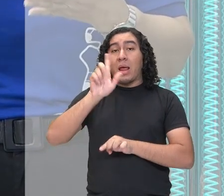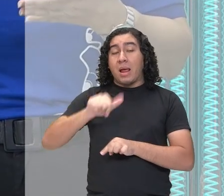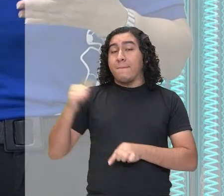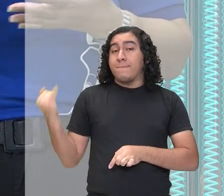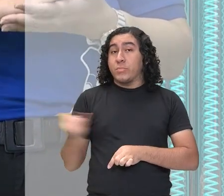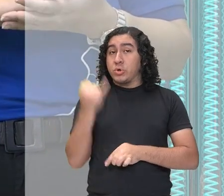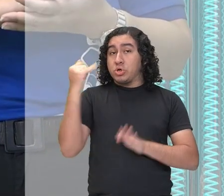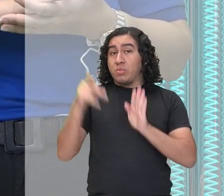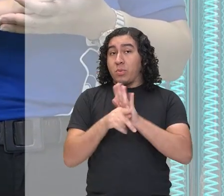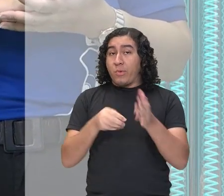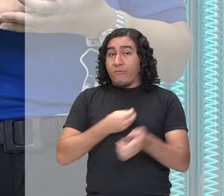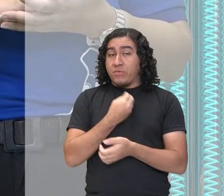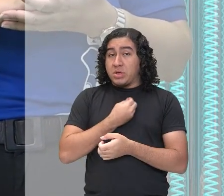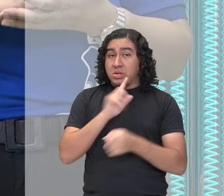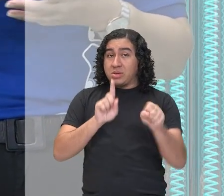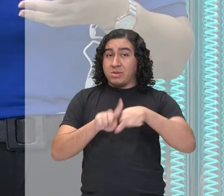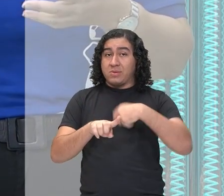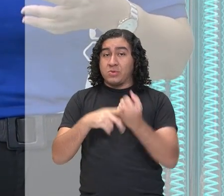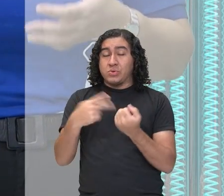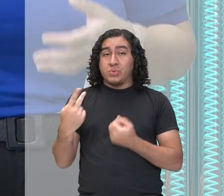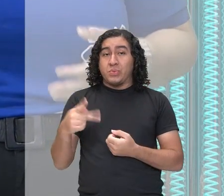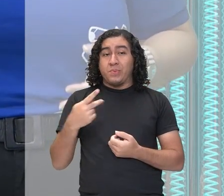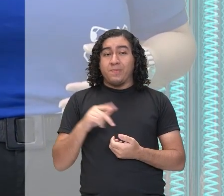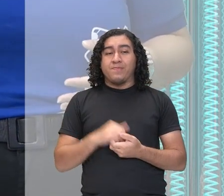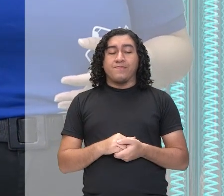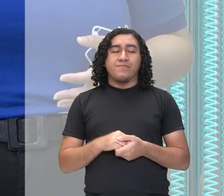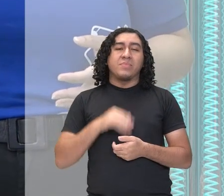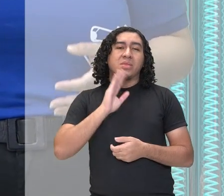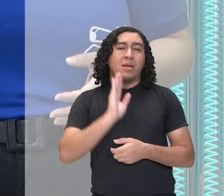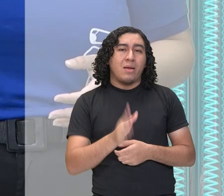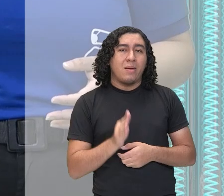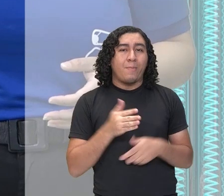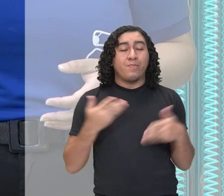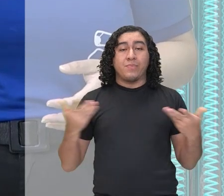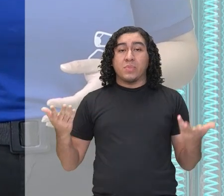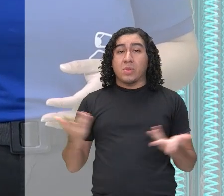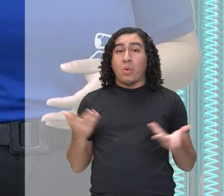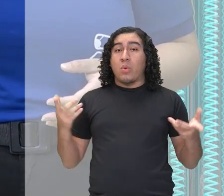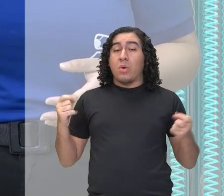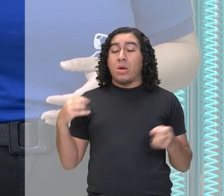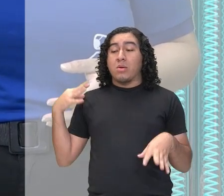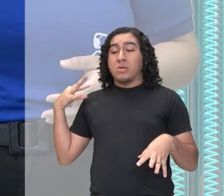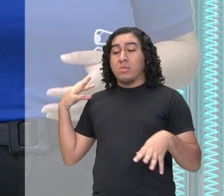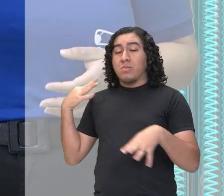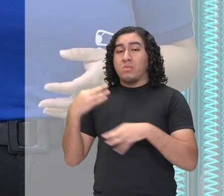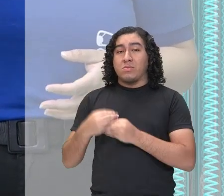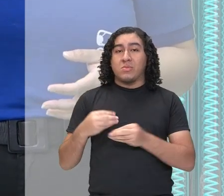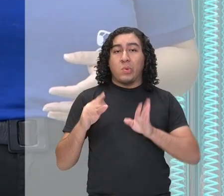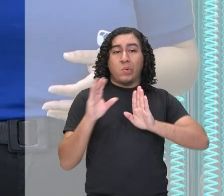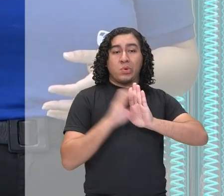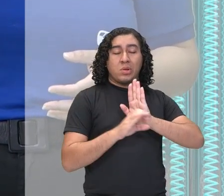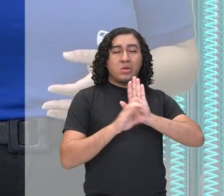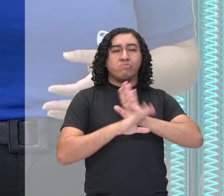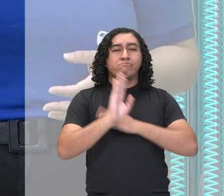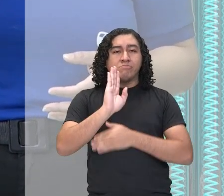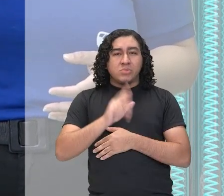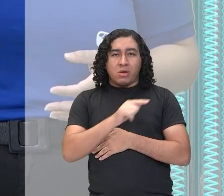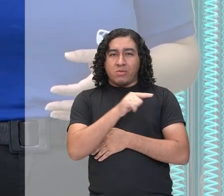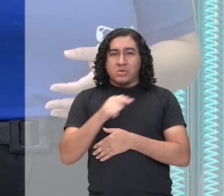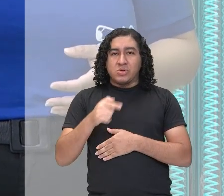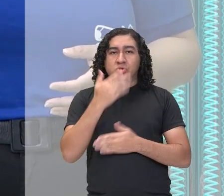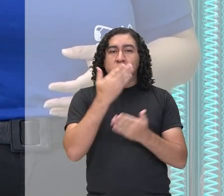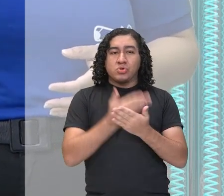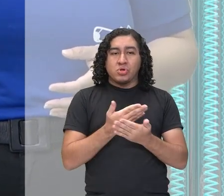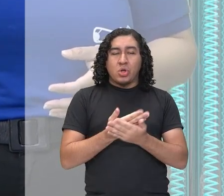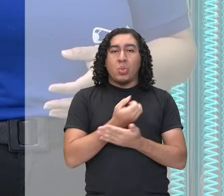a sua vida em sociedade, ok? Dito isso, vamos agora retomar o conceito que já foi visto na aula